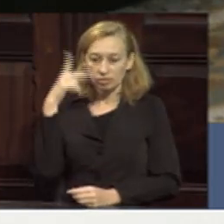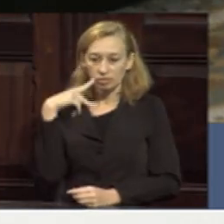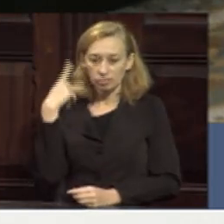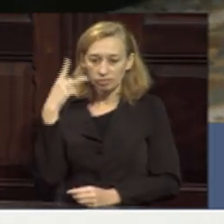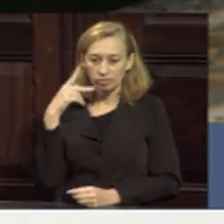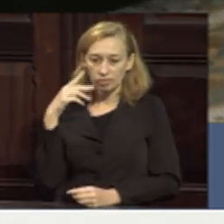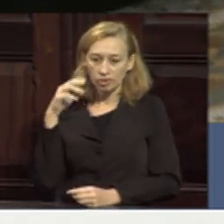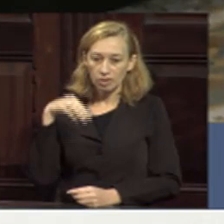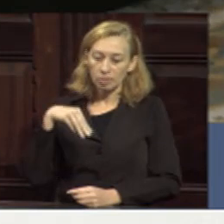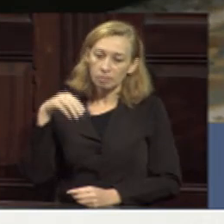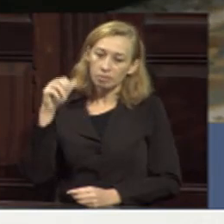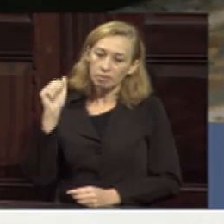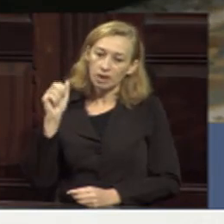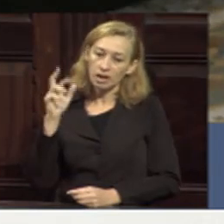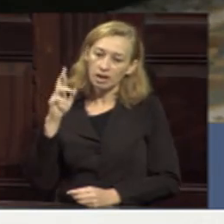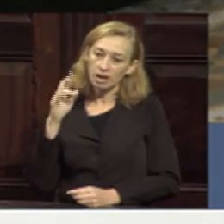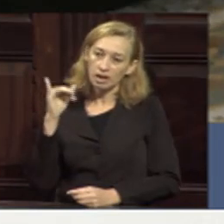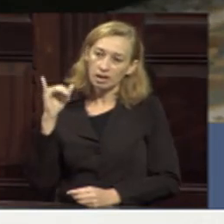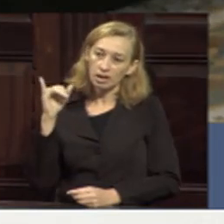Marielle,